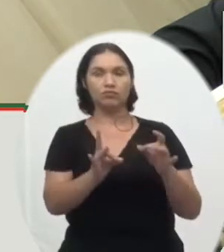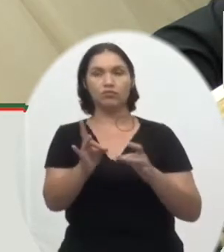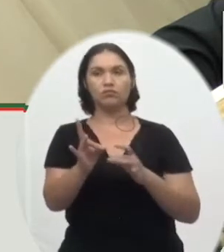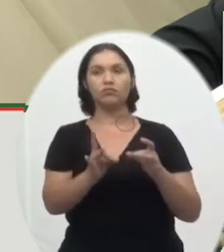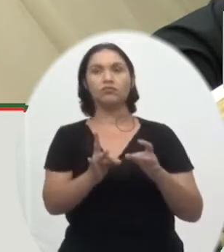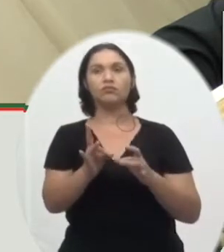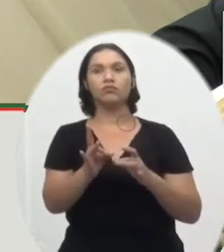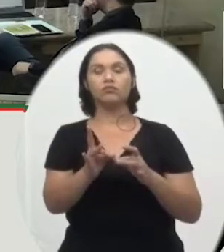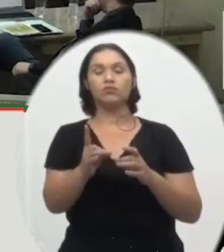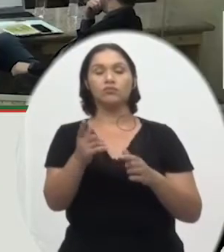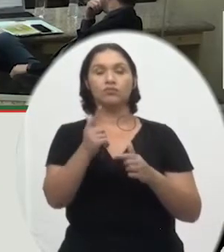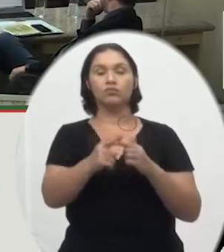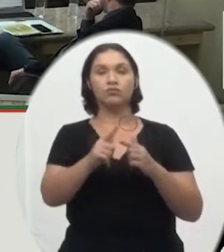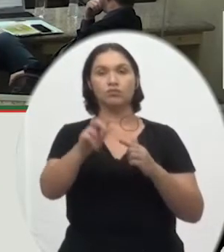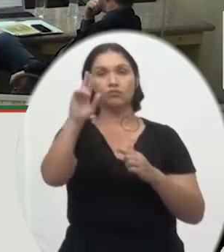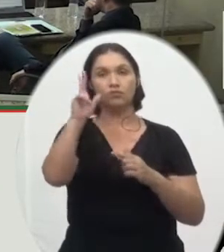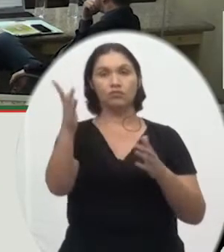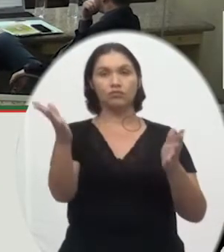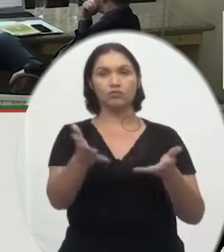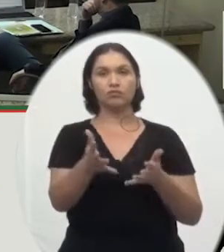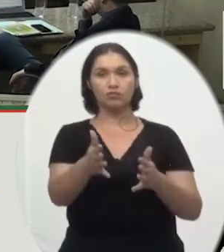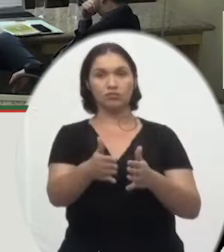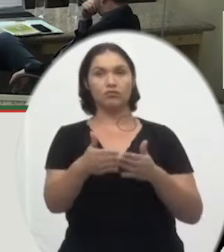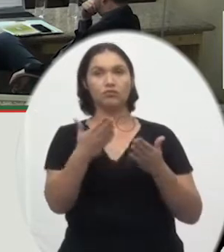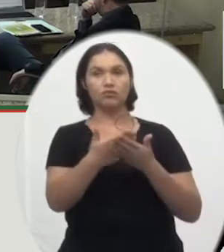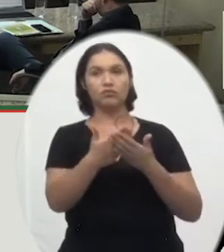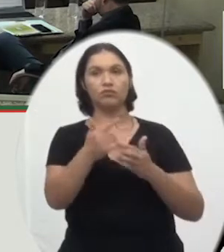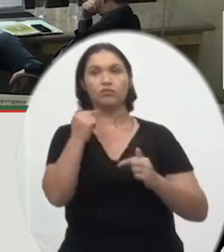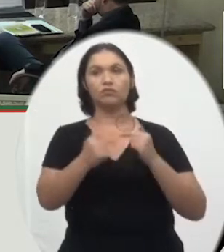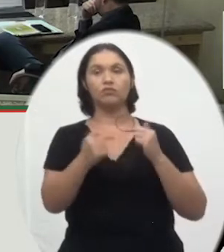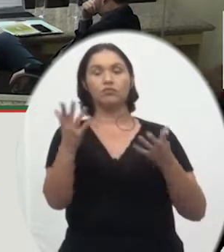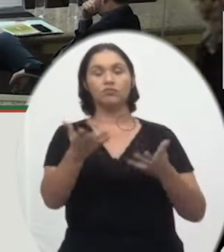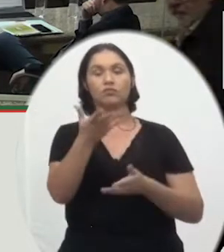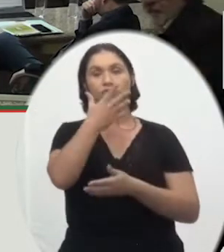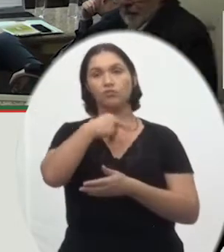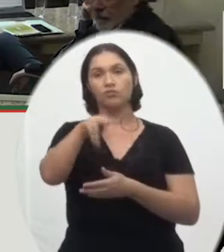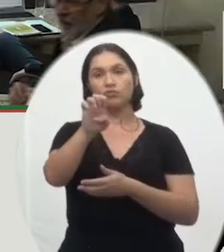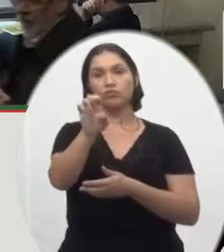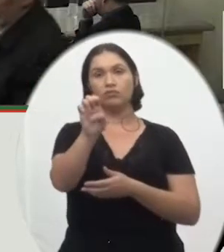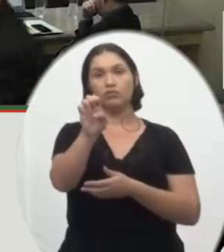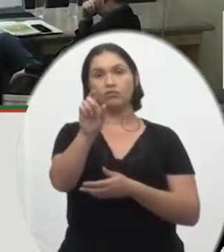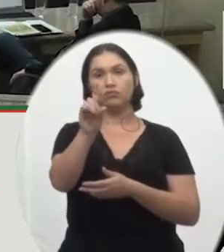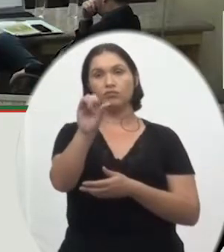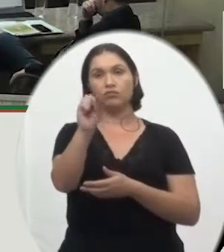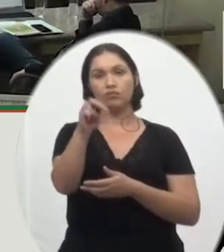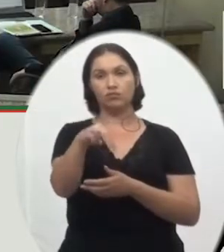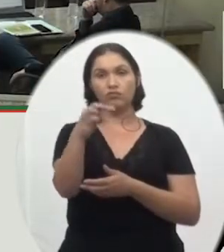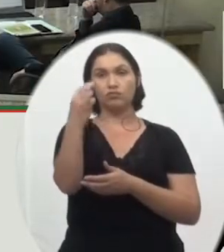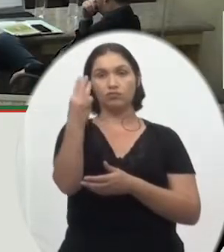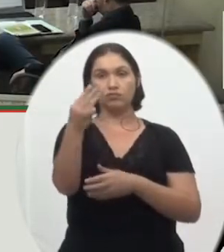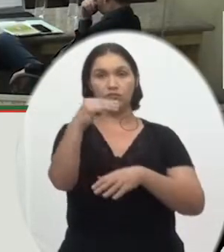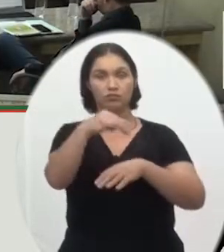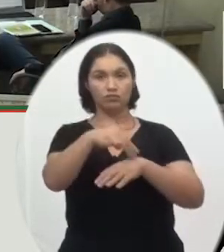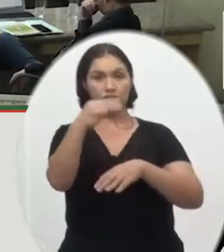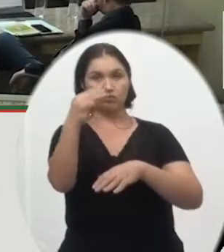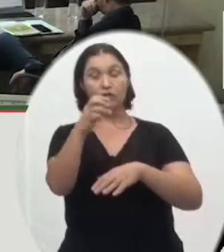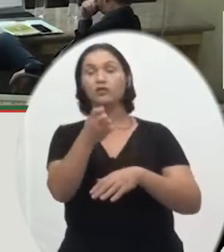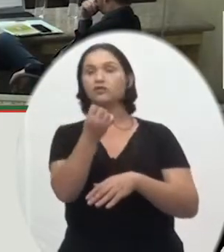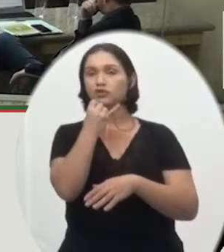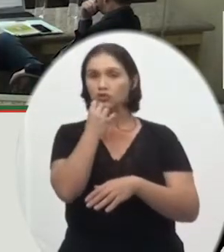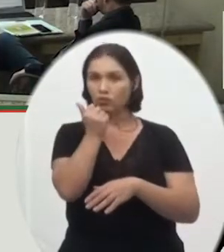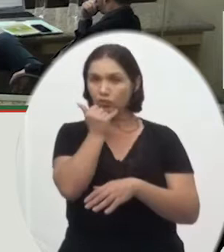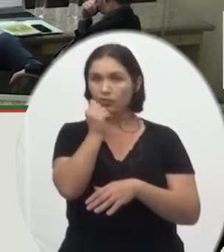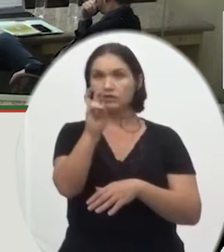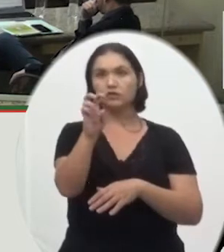requerimento. O requerimento está em discussão. Com a palavra o vereador proponente, vereador Edson Aurélio. Vossa Excelência dispõe de